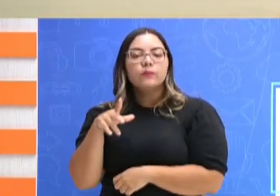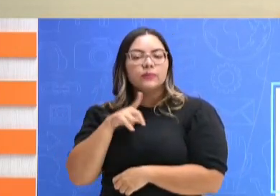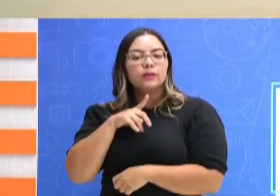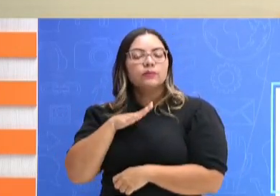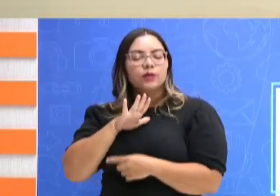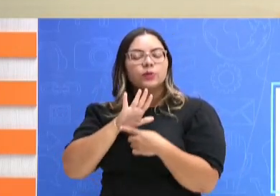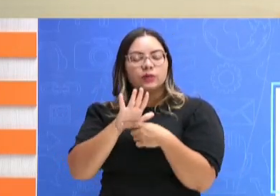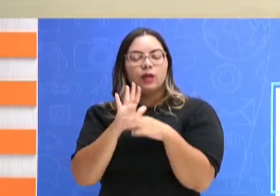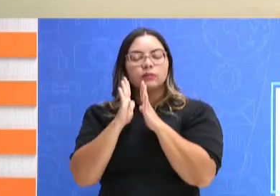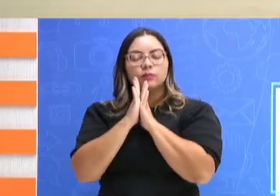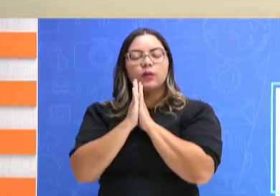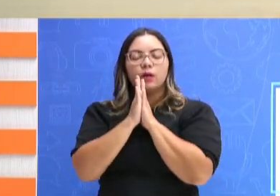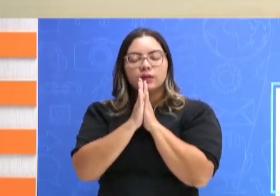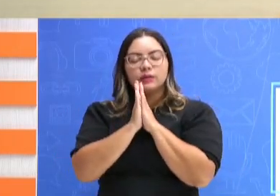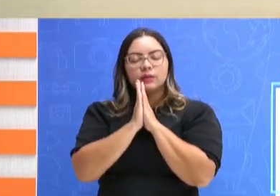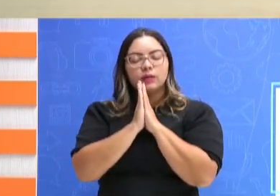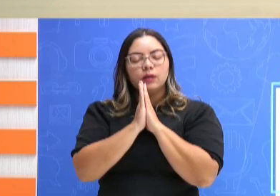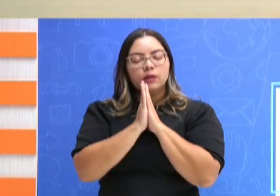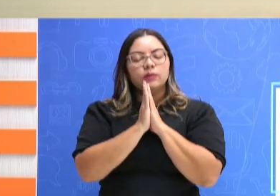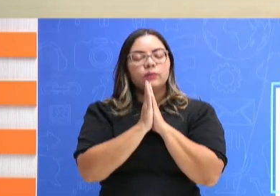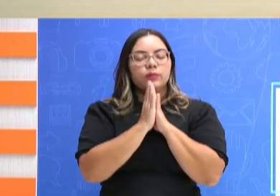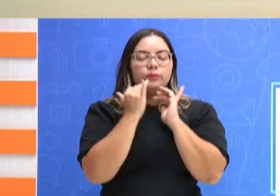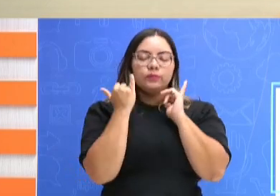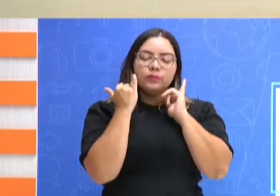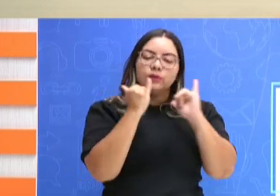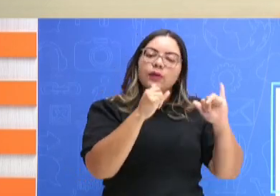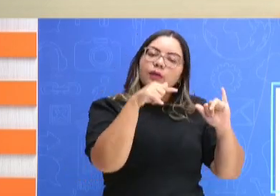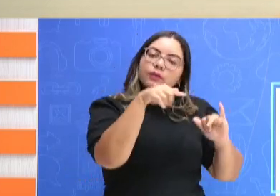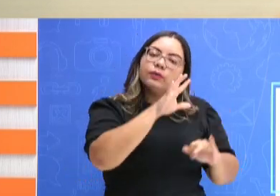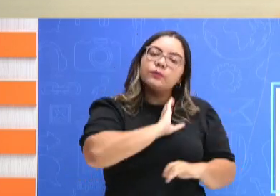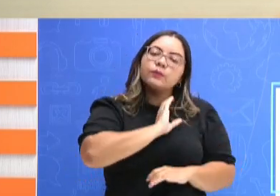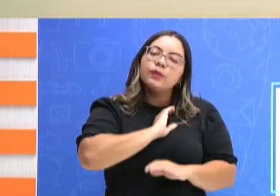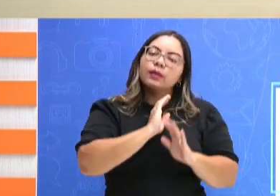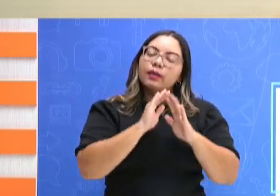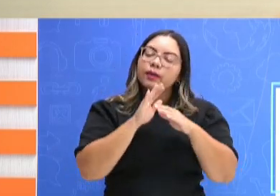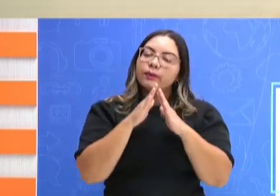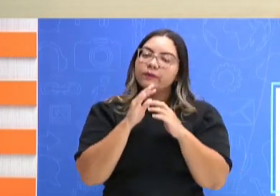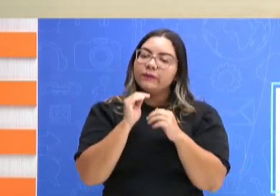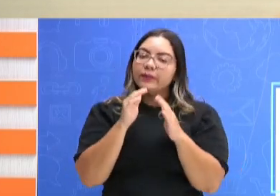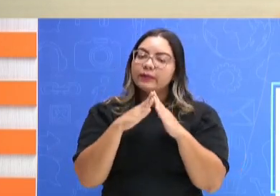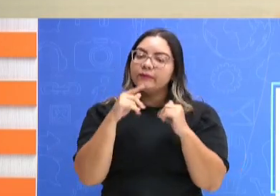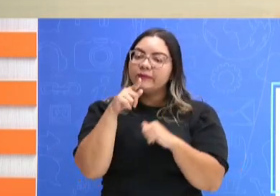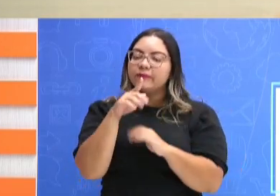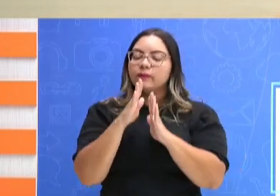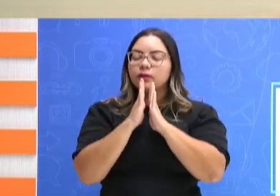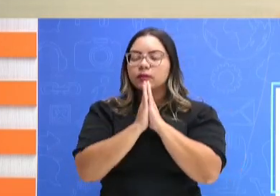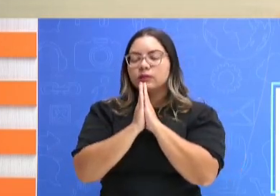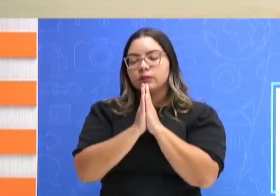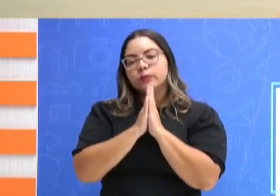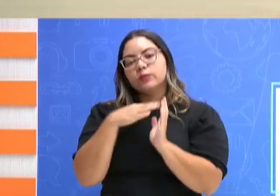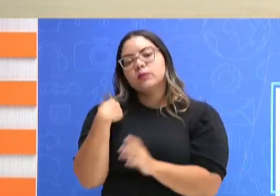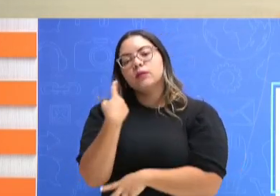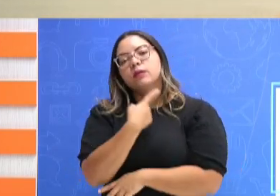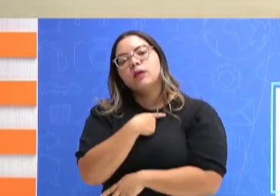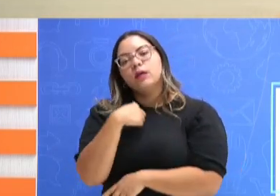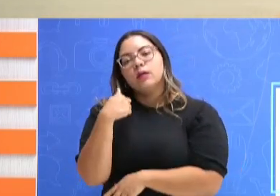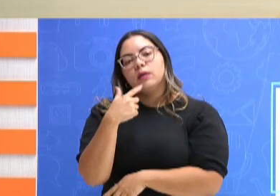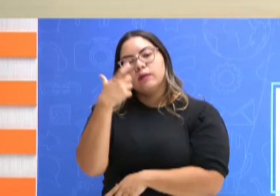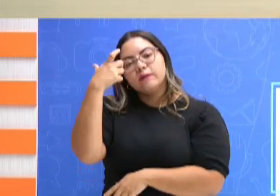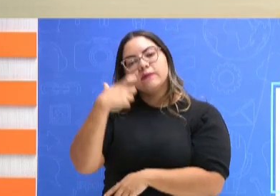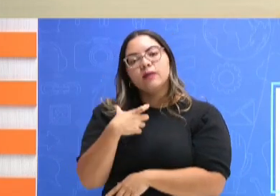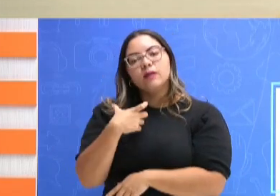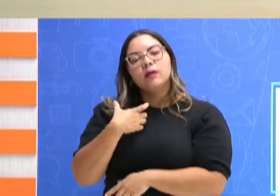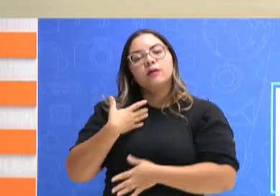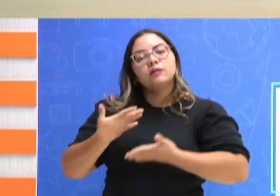orações, ele me ajudou muito a dar essa notícia. Eu espero que vocês continuem orando por nós para conduzir o município de Caxias, porque eu sou apenas um